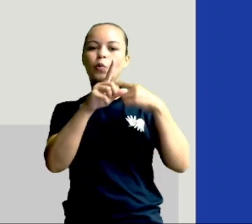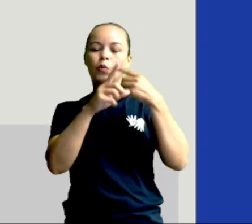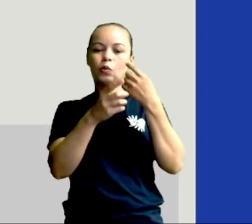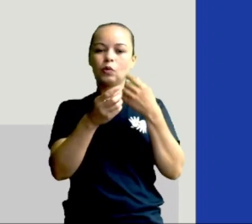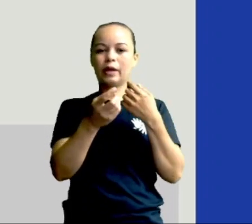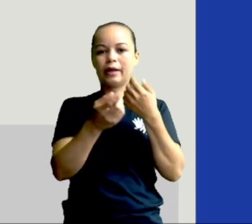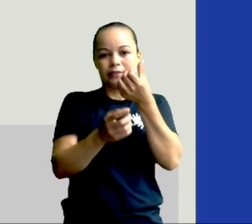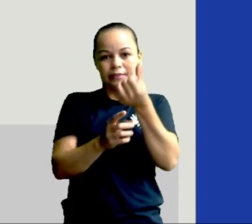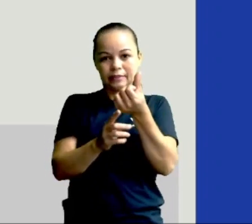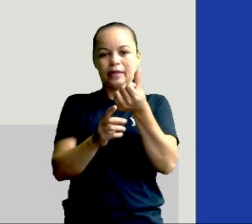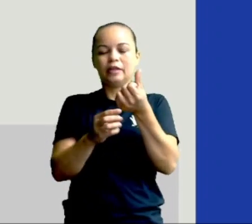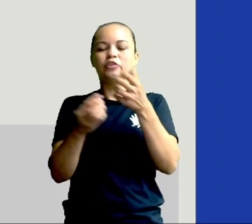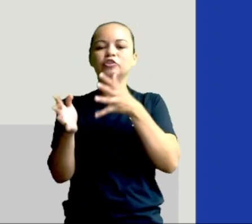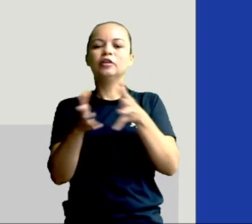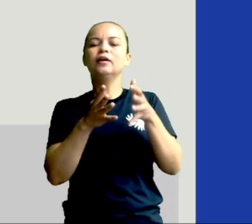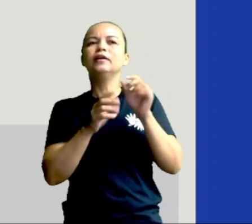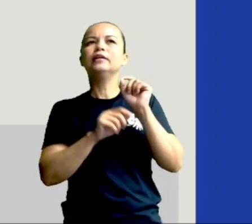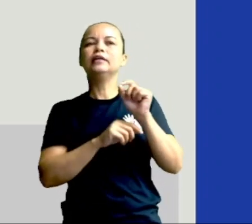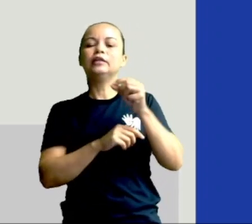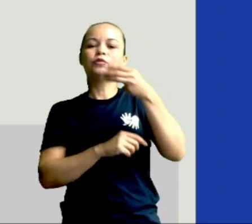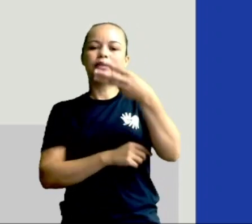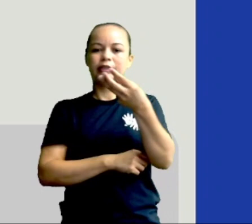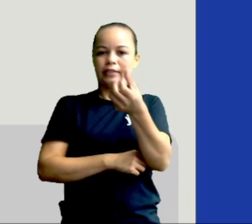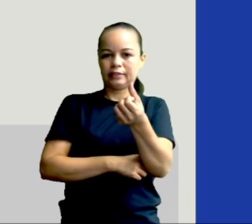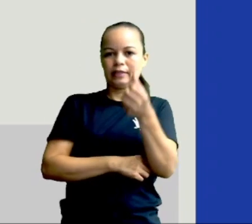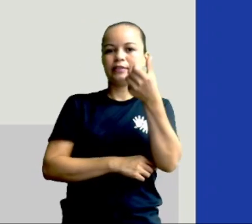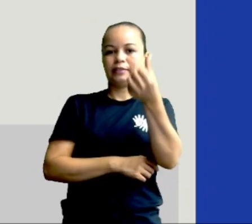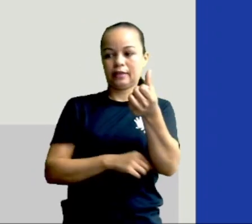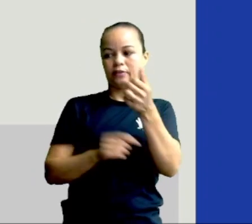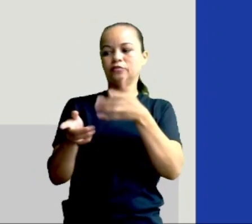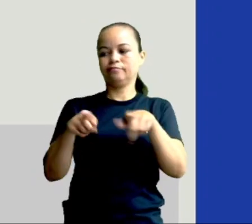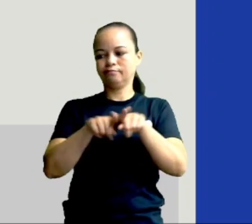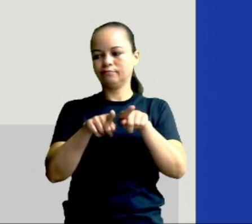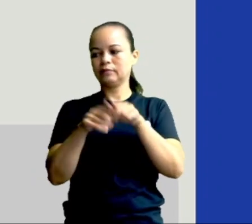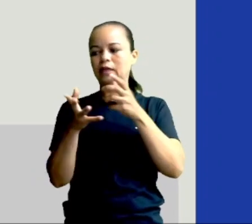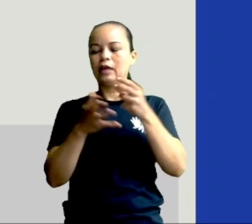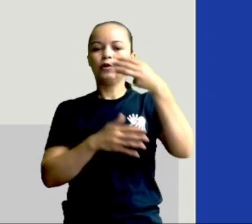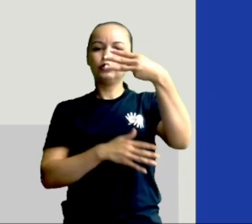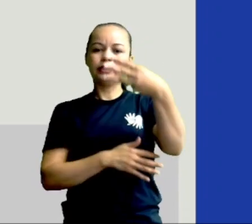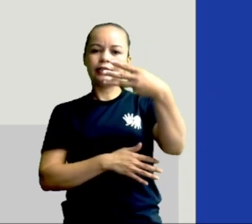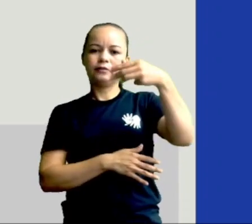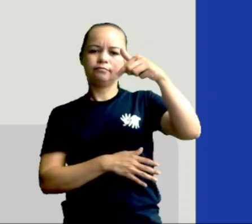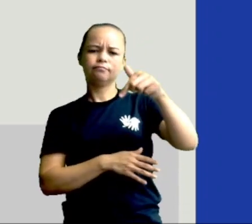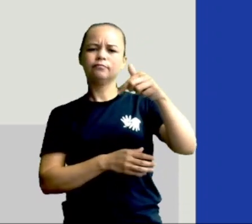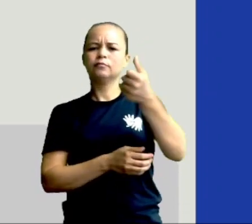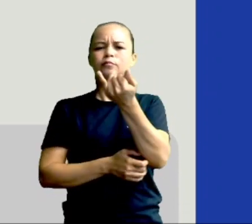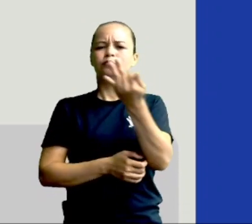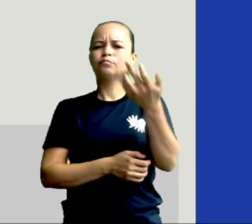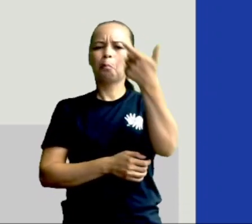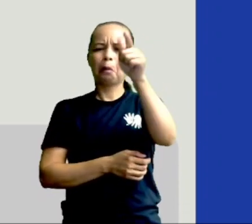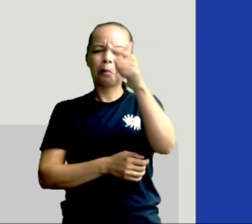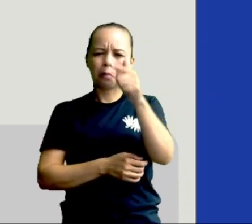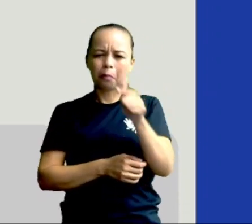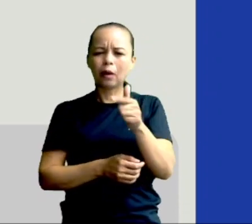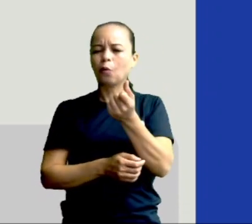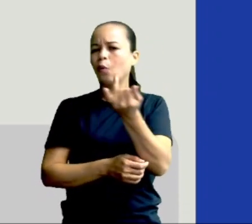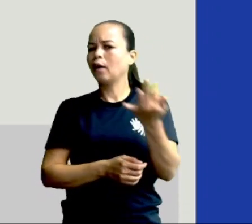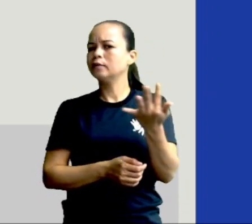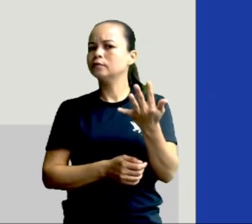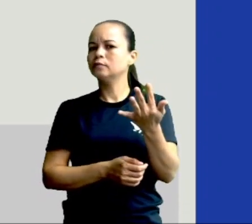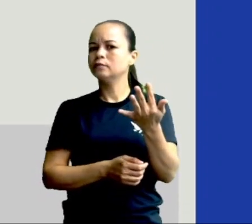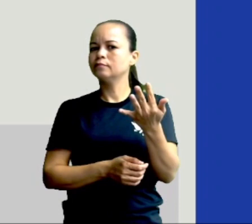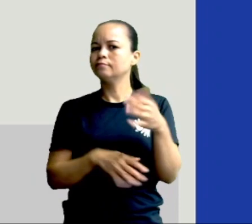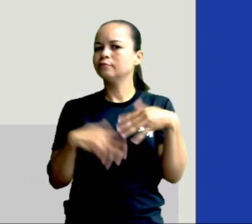36 6 vezes. E o 37, quantas vezes está se repetindo aí? E aí, o que é que vocês acham?